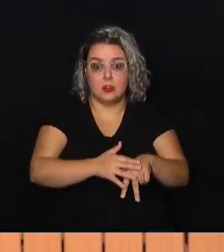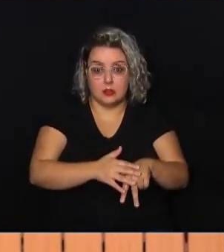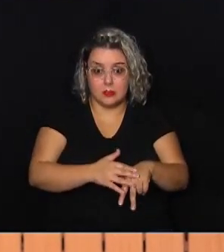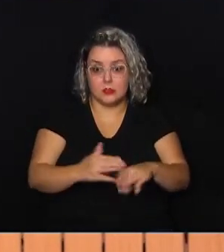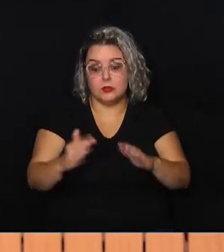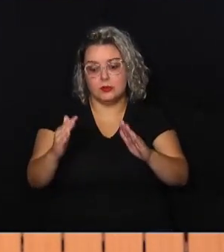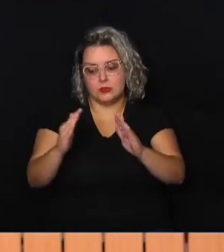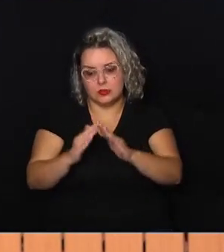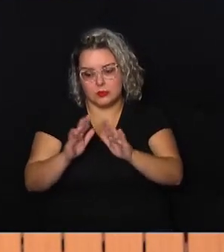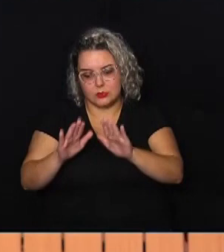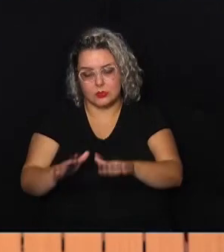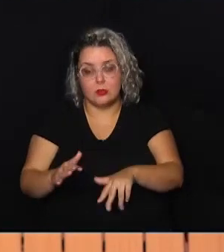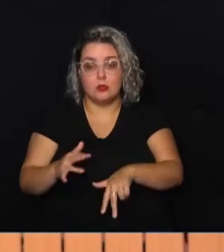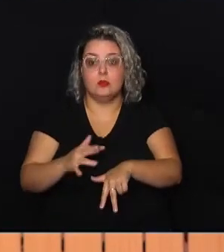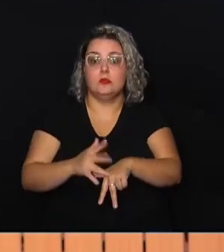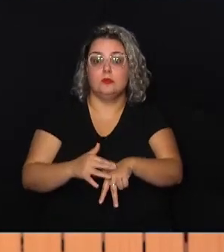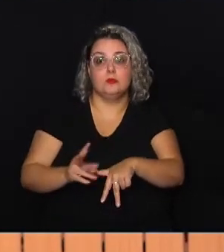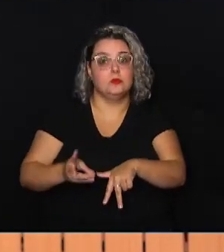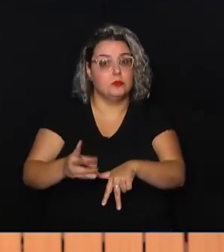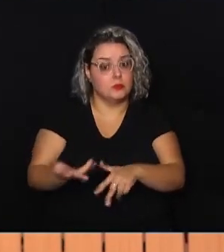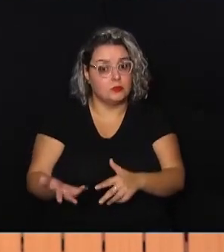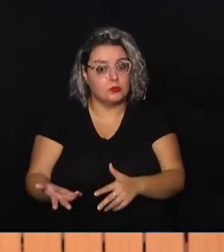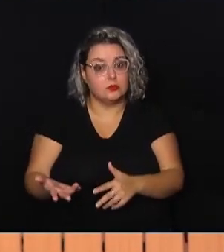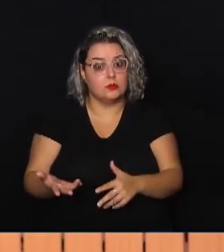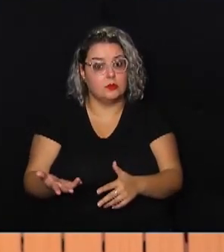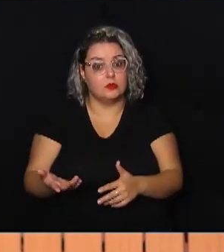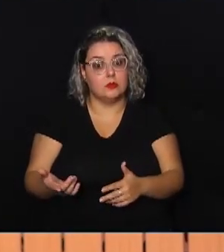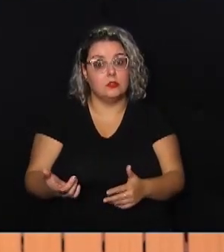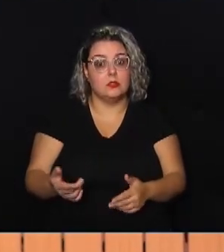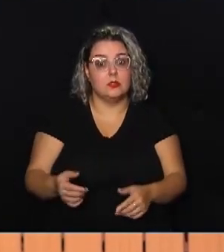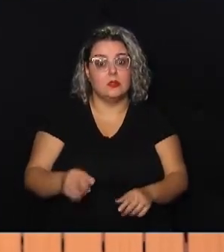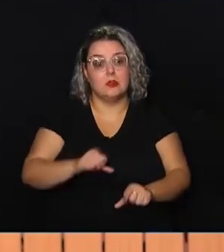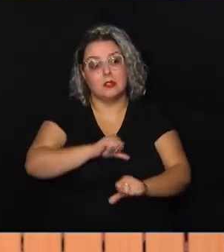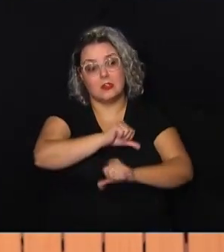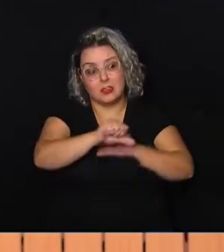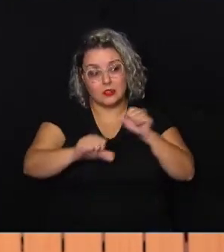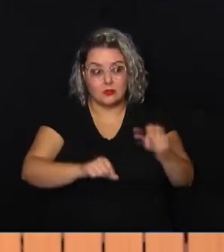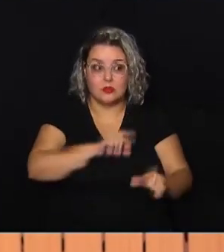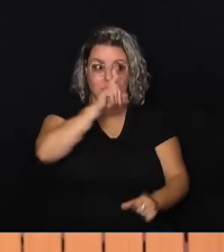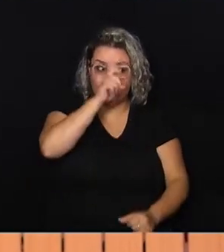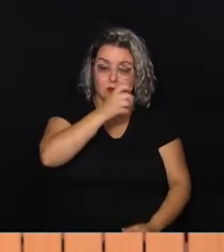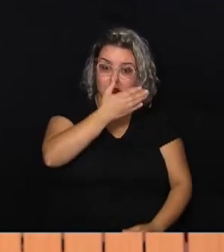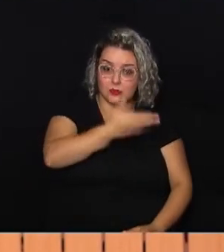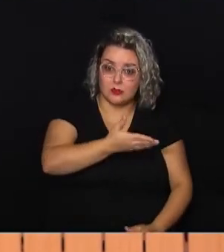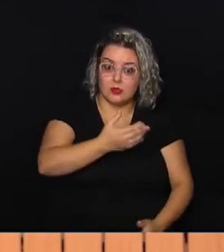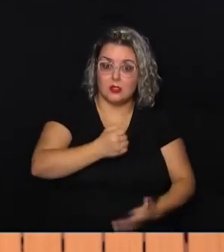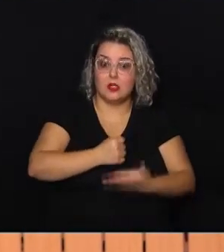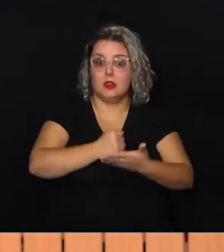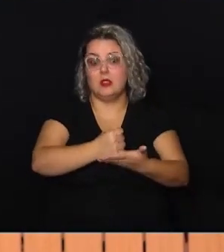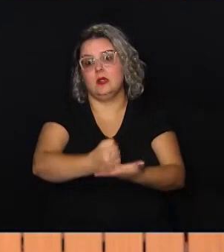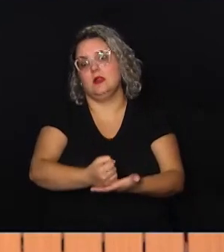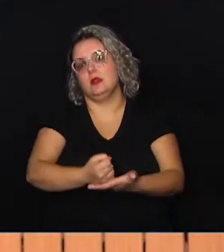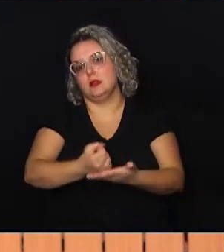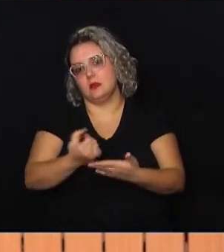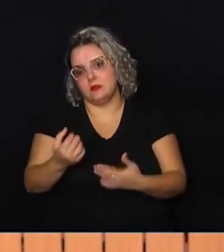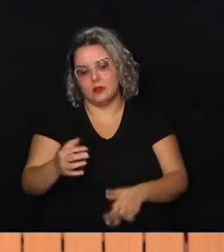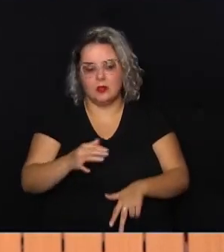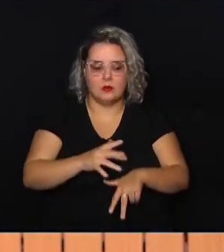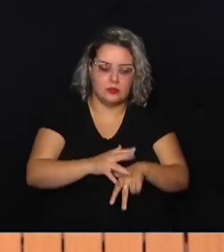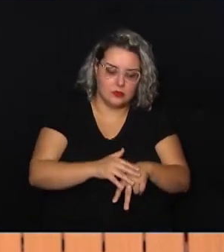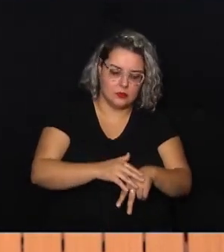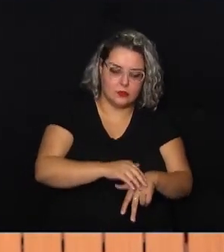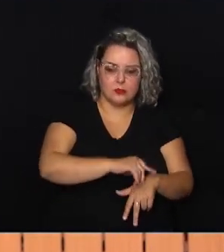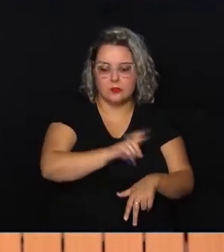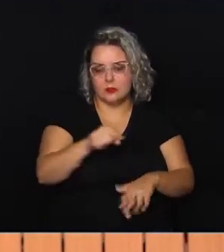são pacientes crônicos e que fogem um pouco do aspecto hospitalar, que é a gente levar o doente que está em alta para casa para desocupar